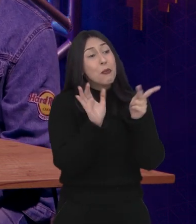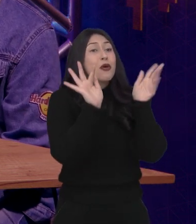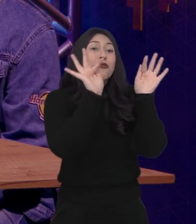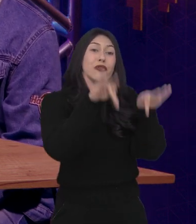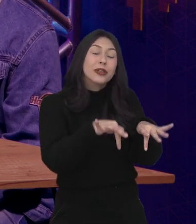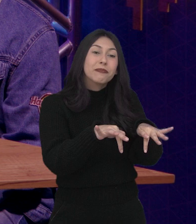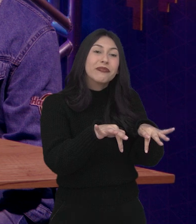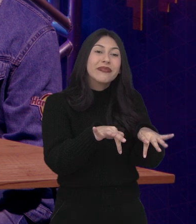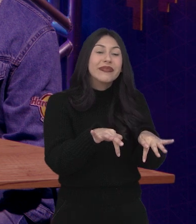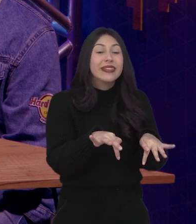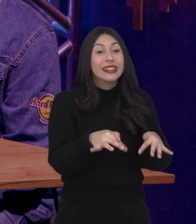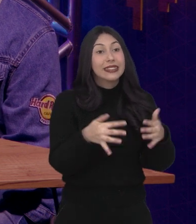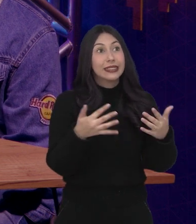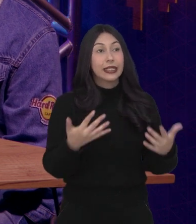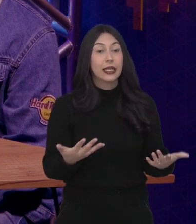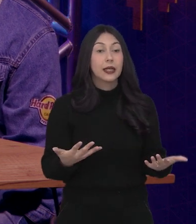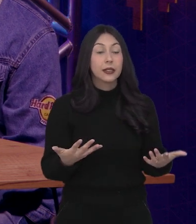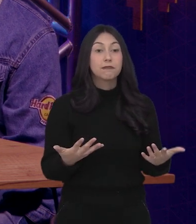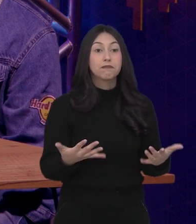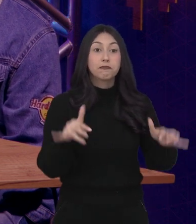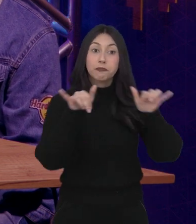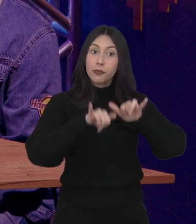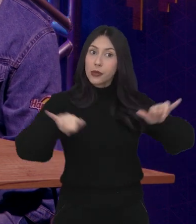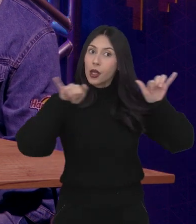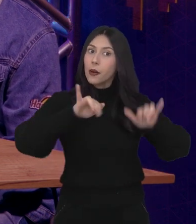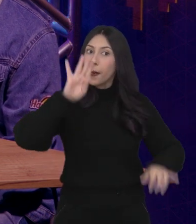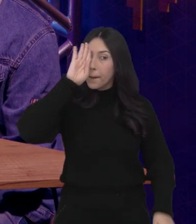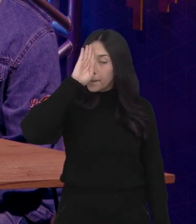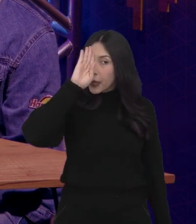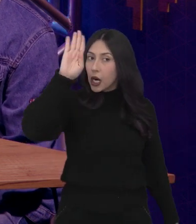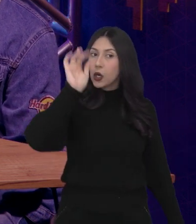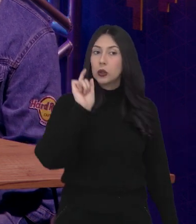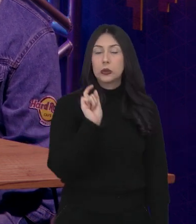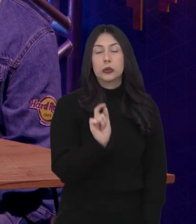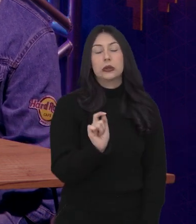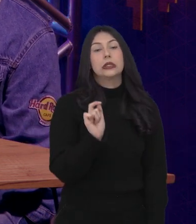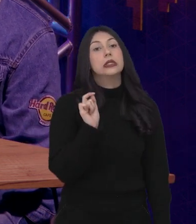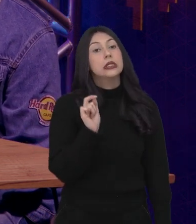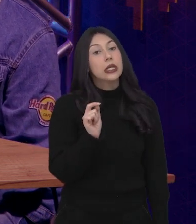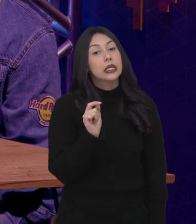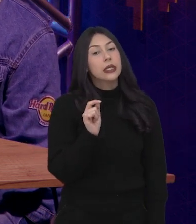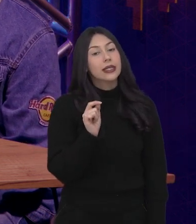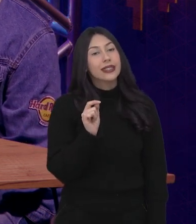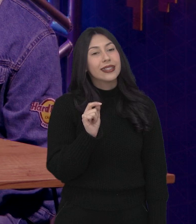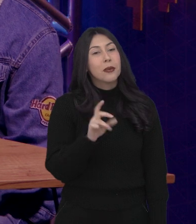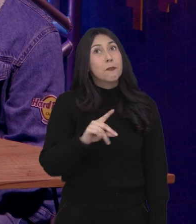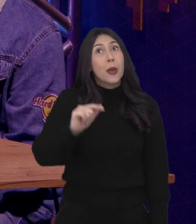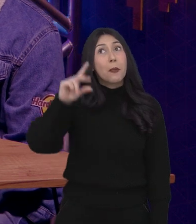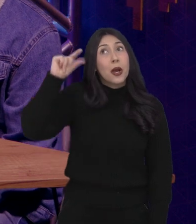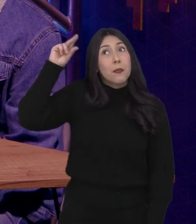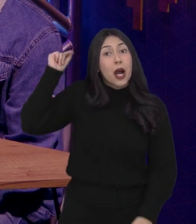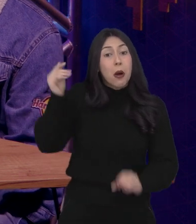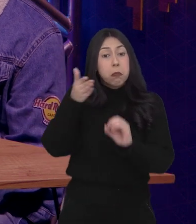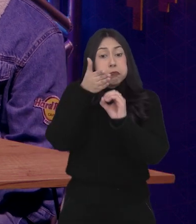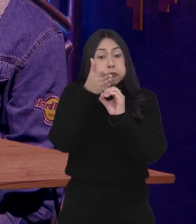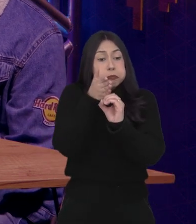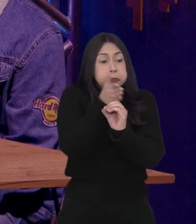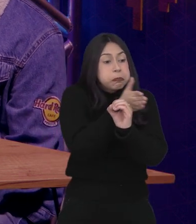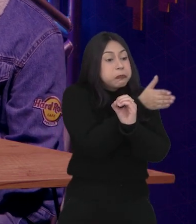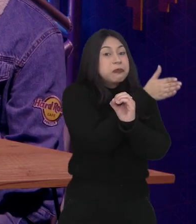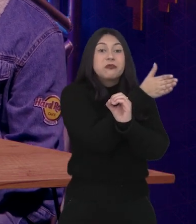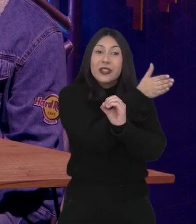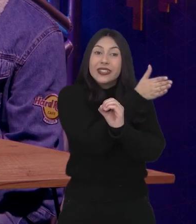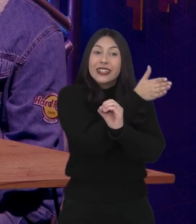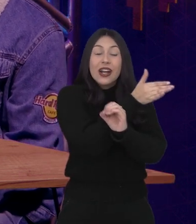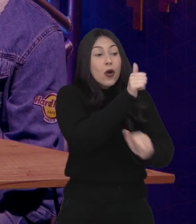acabando. Mas acredito que é isso, né? A mensagem principal seja, desde, né, antes de Cristo, os esportes